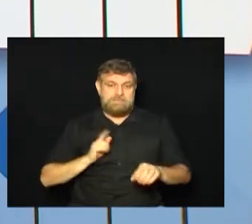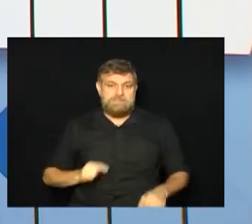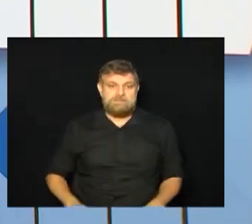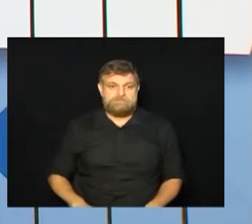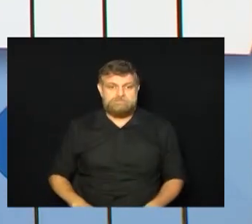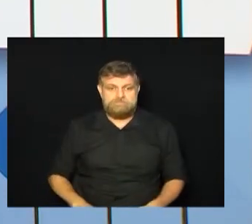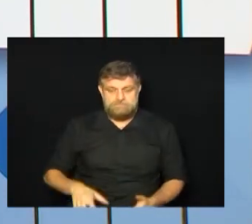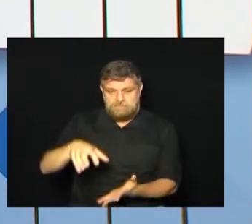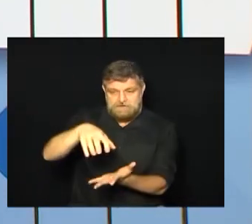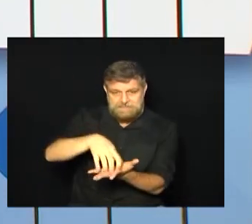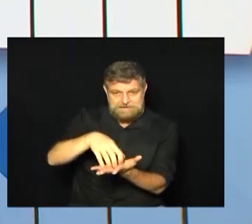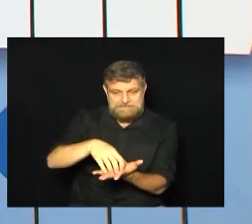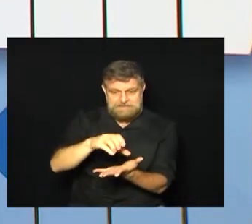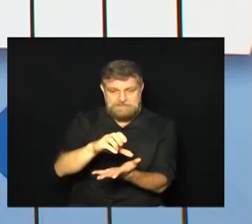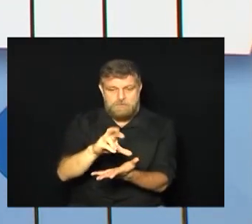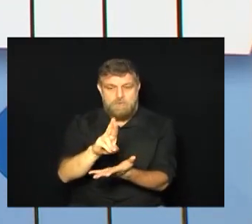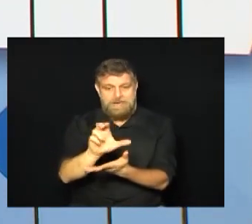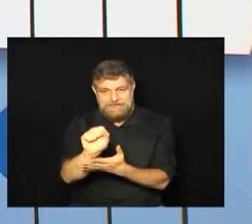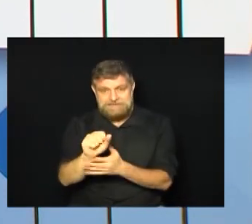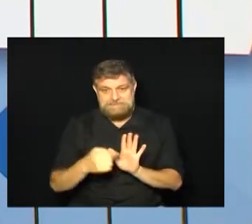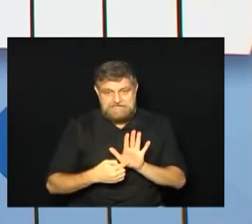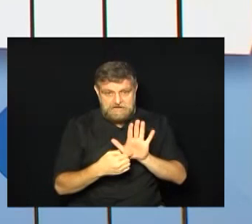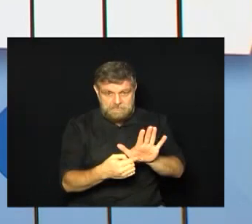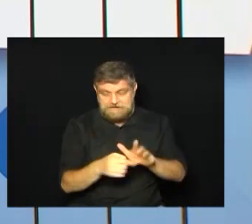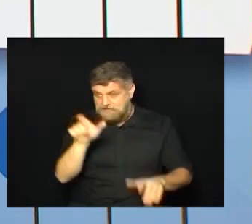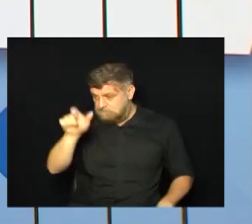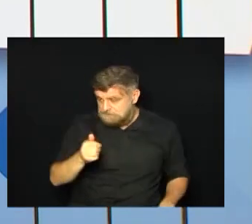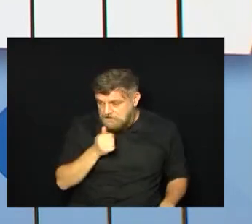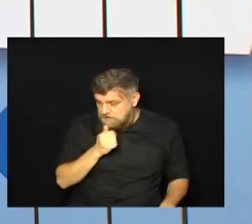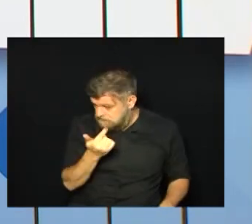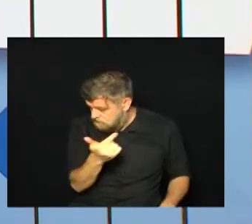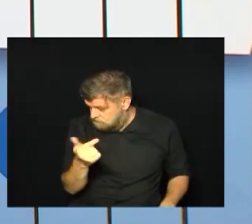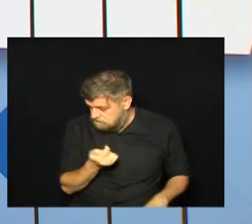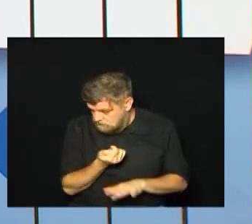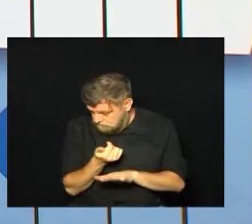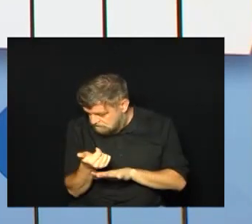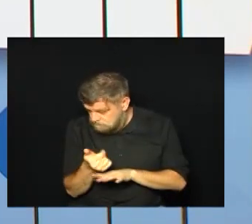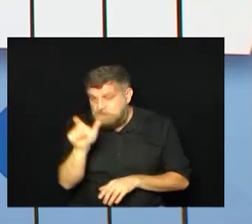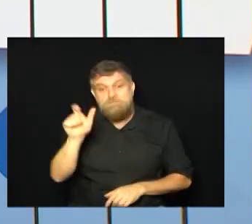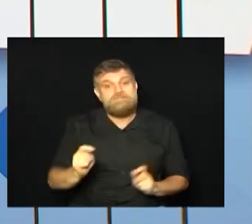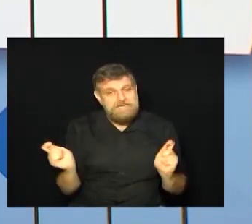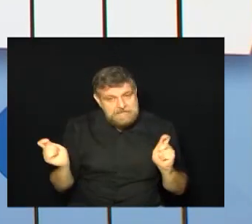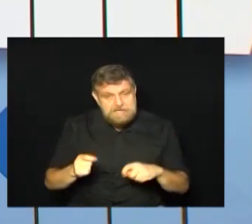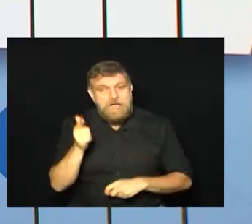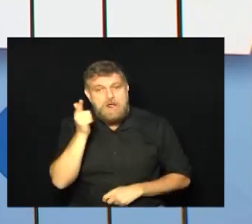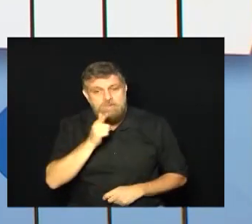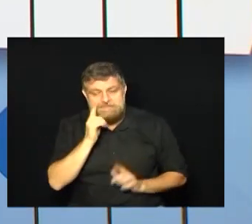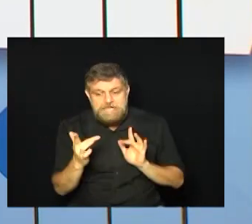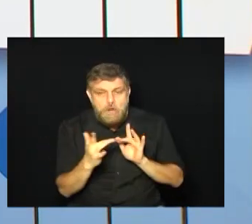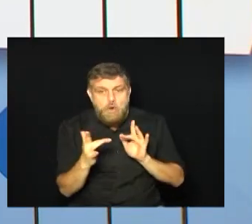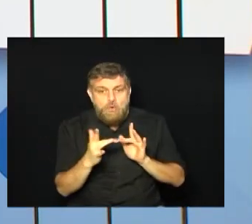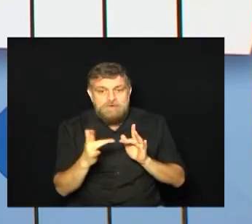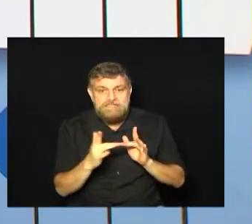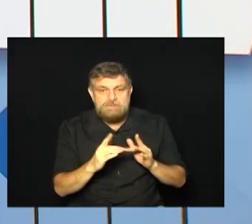CRAS, faça então essa identificação. Caso você ainda não tenha recebido o benefício, você pode entrar em contato com